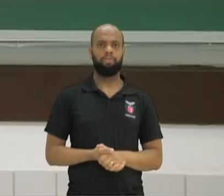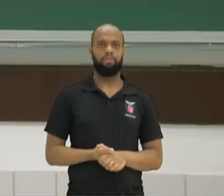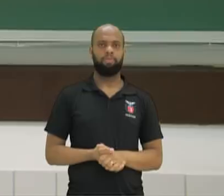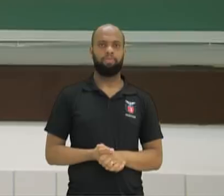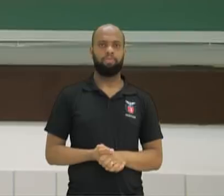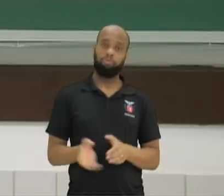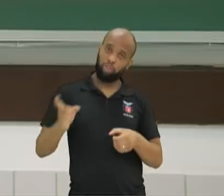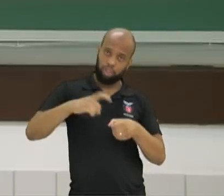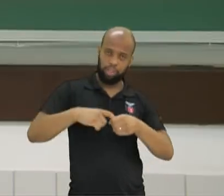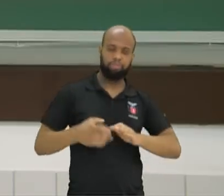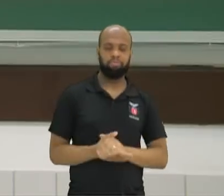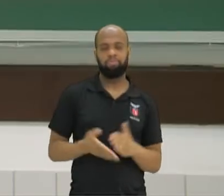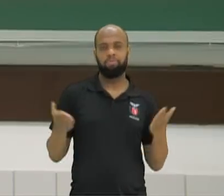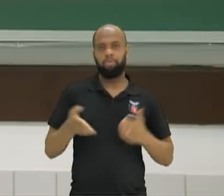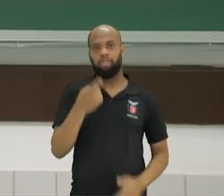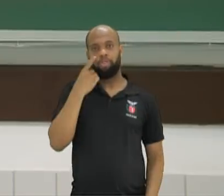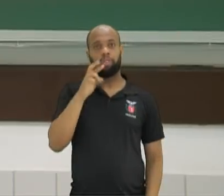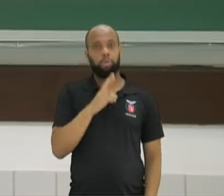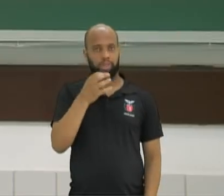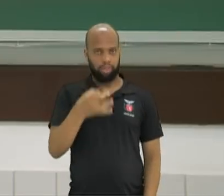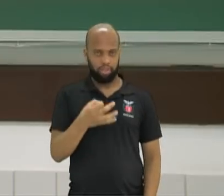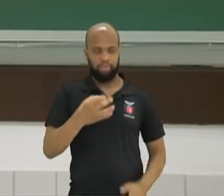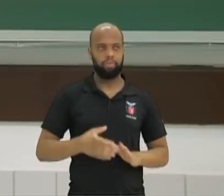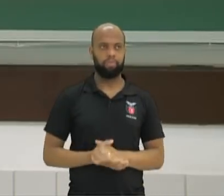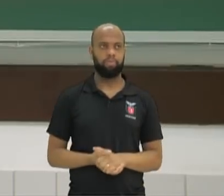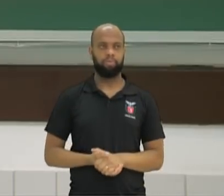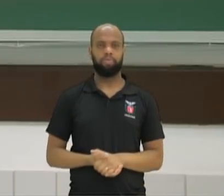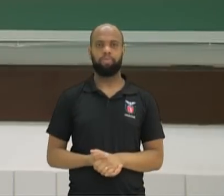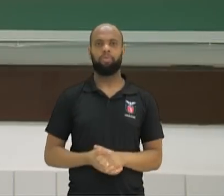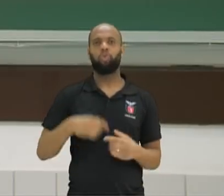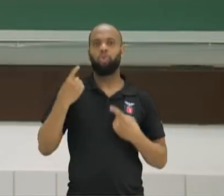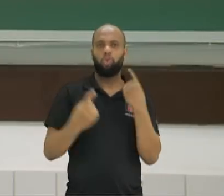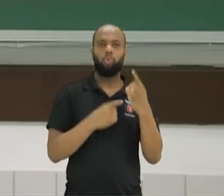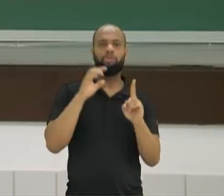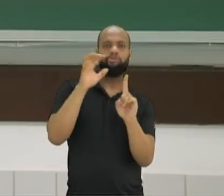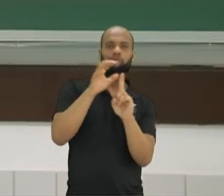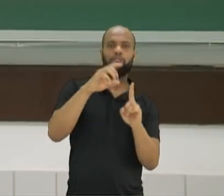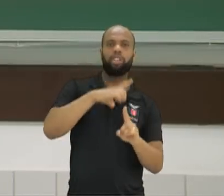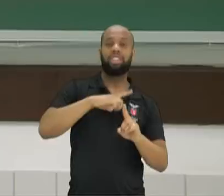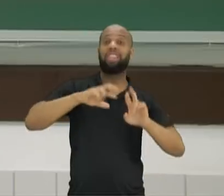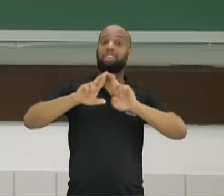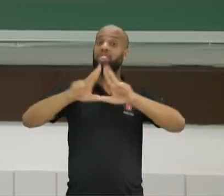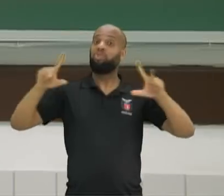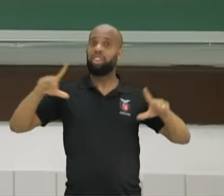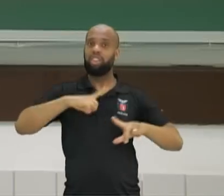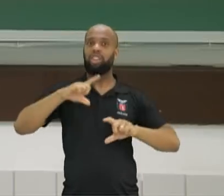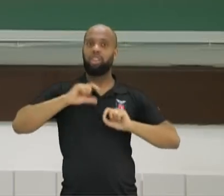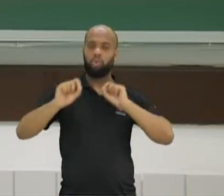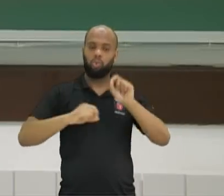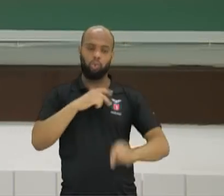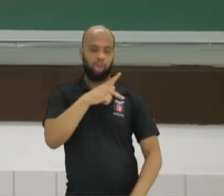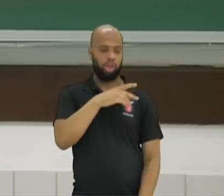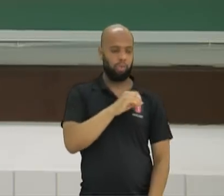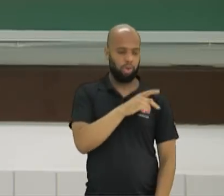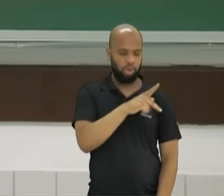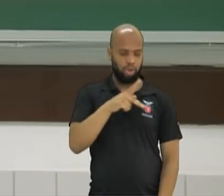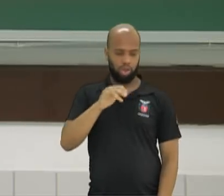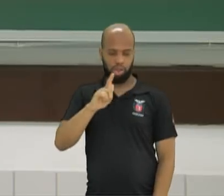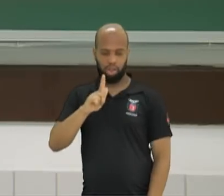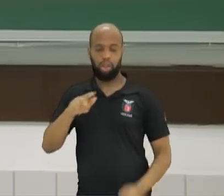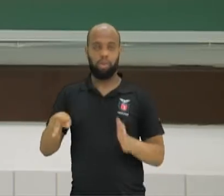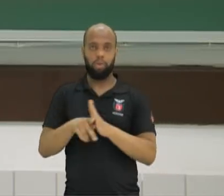Já voltamos. Vamos lá para a nossa correção? Né? Quais foram os fatores que diferenciaram o popping do